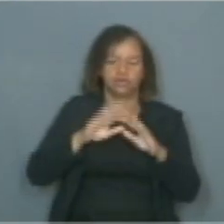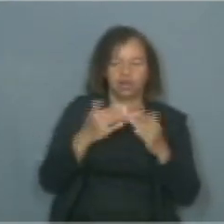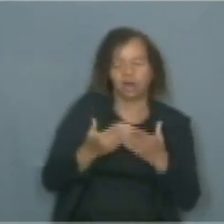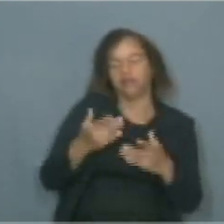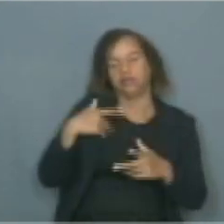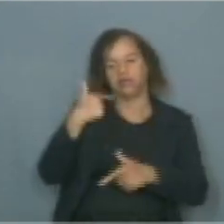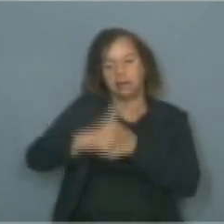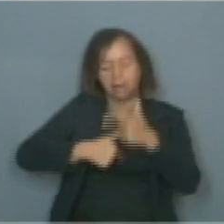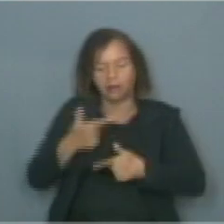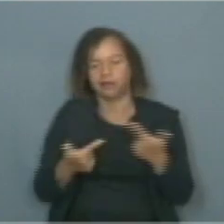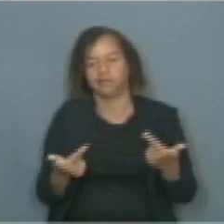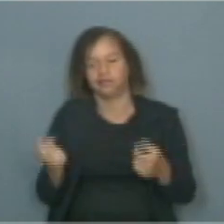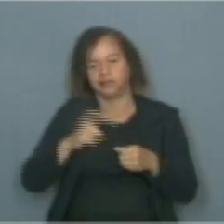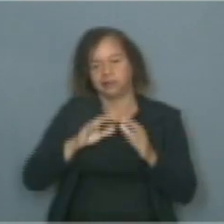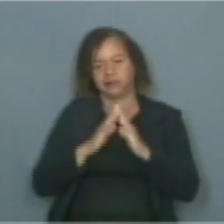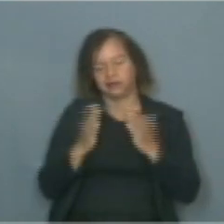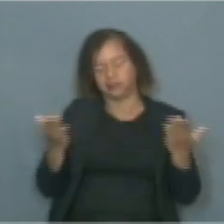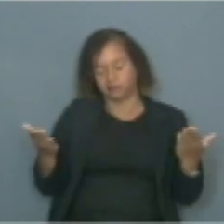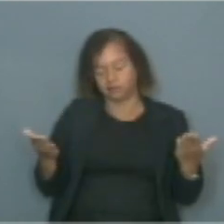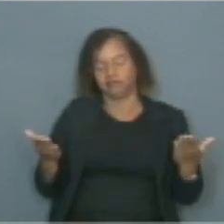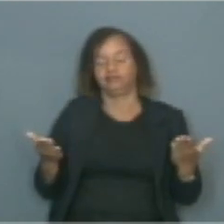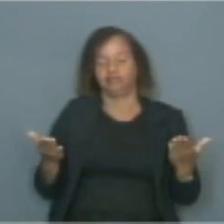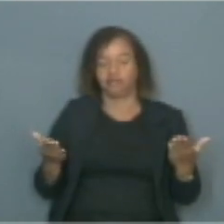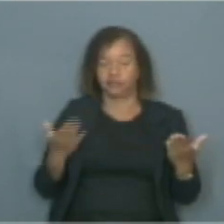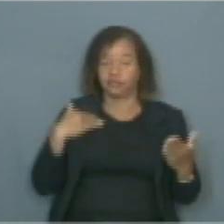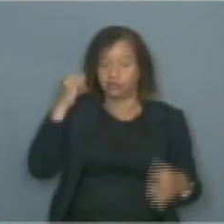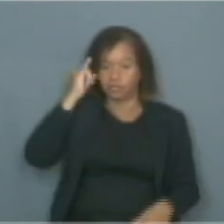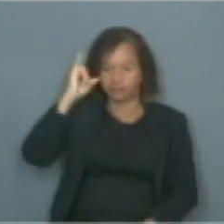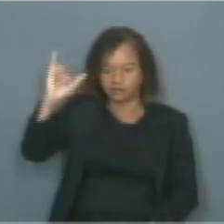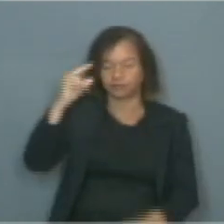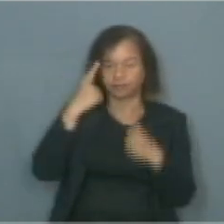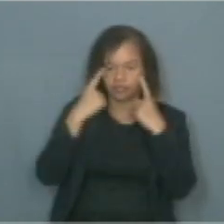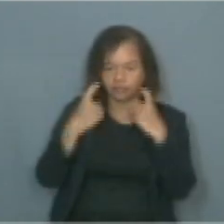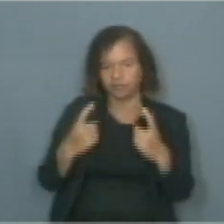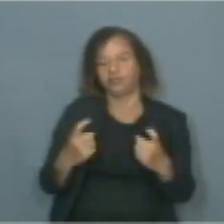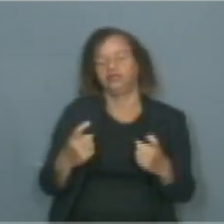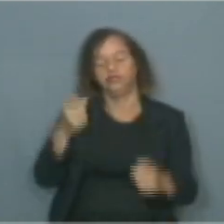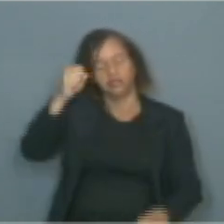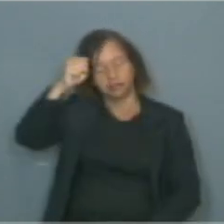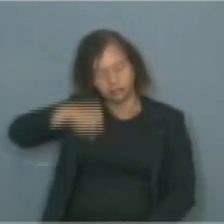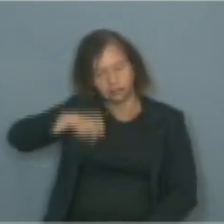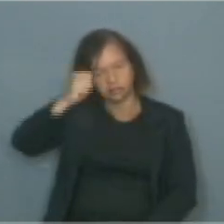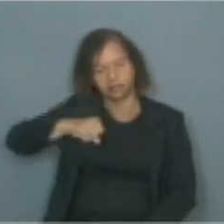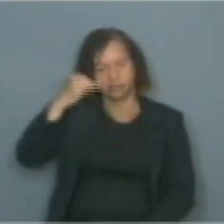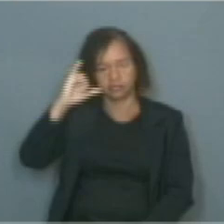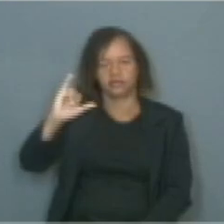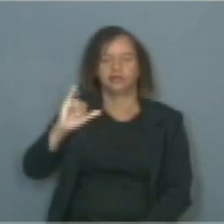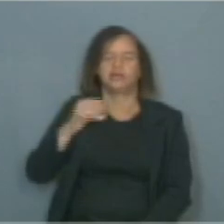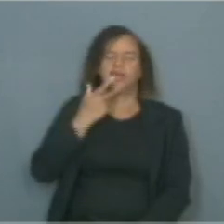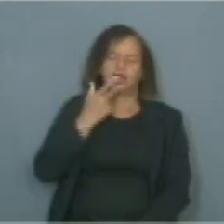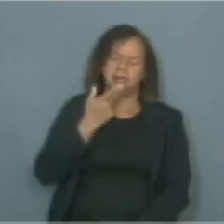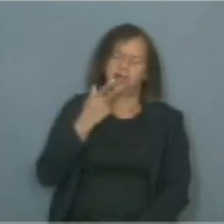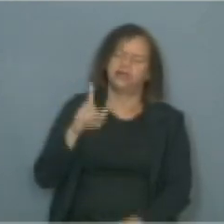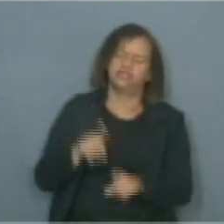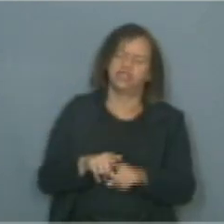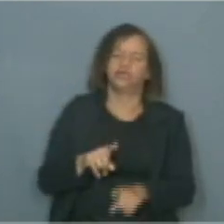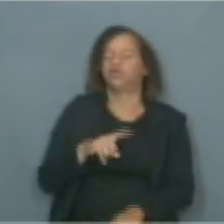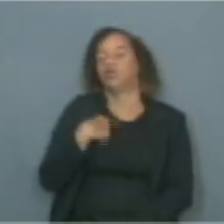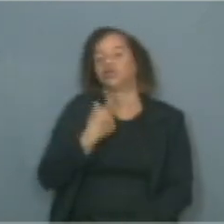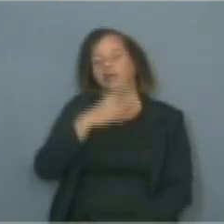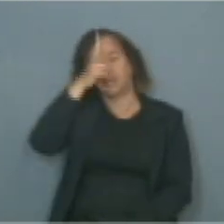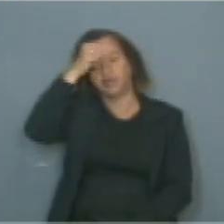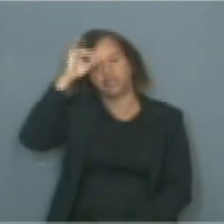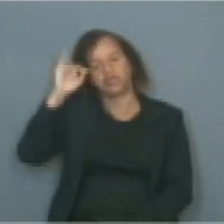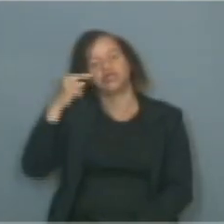seus trabalhos. É uma forma de prevenção à violência? Sim, senhor. Eu ouvi recentemente o nosso prefeito,